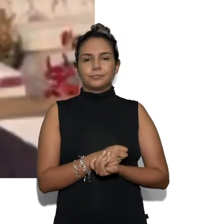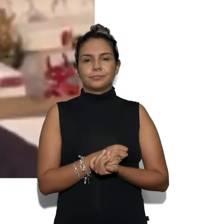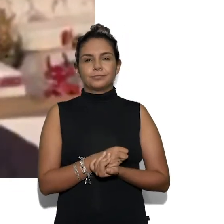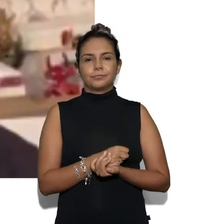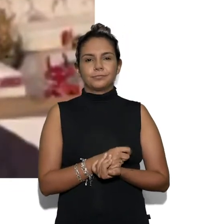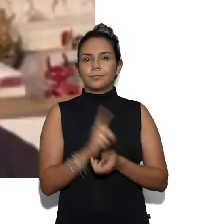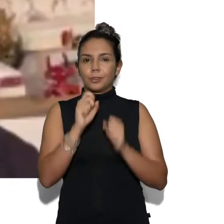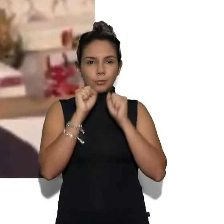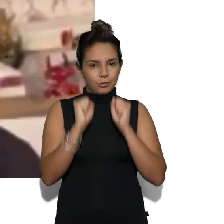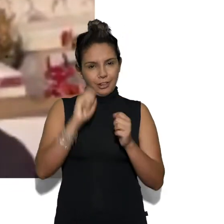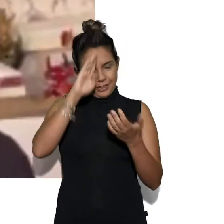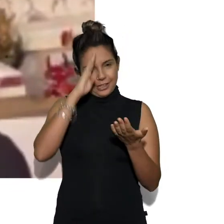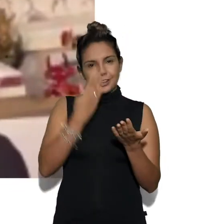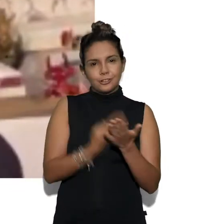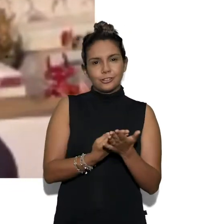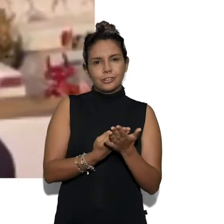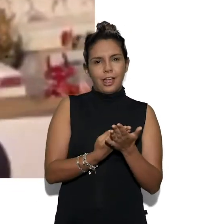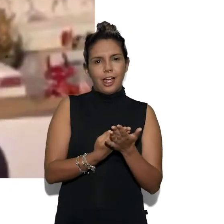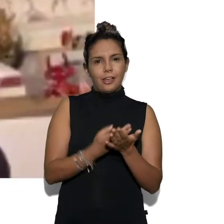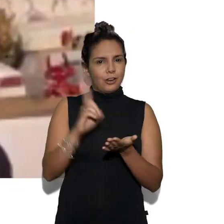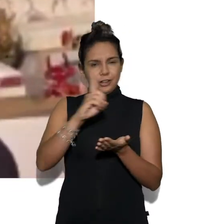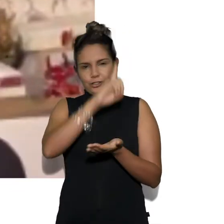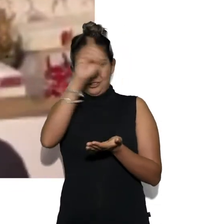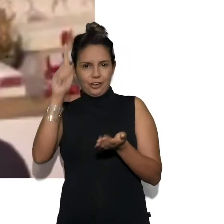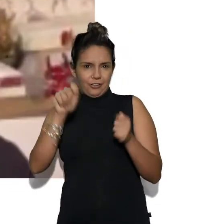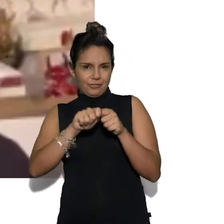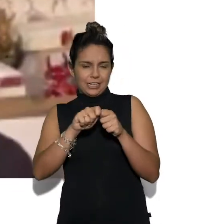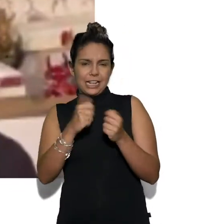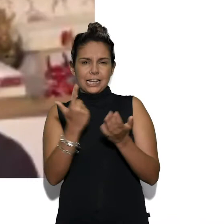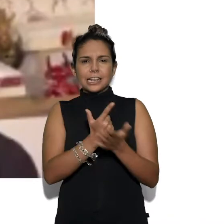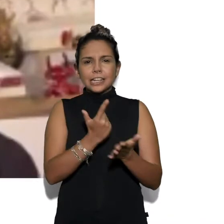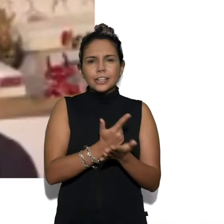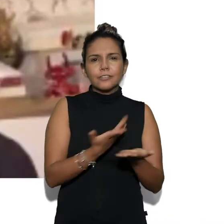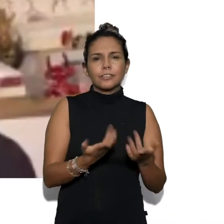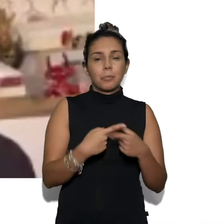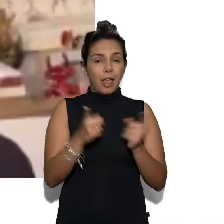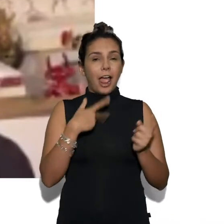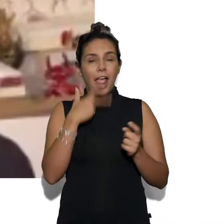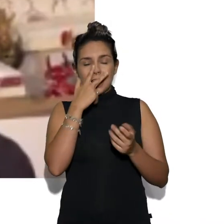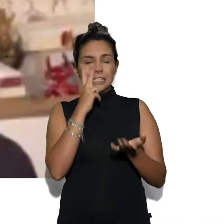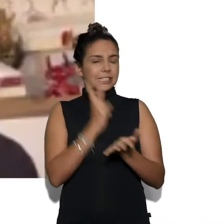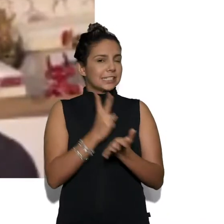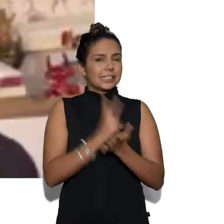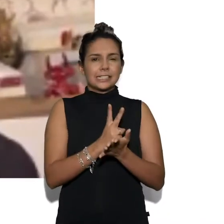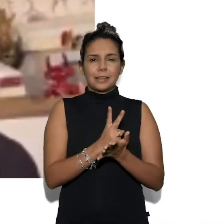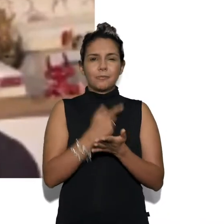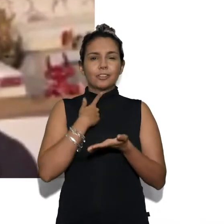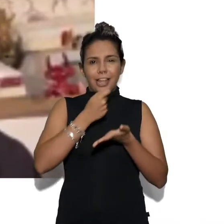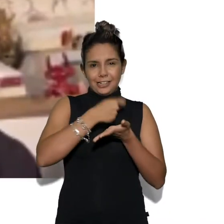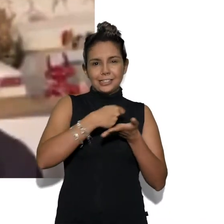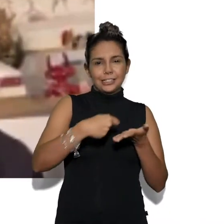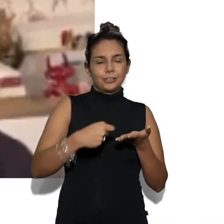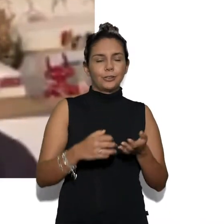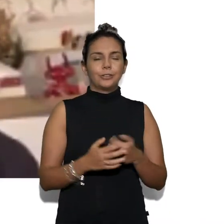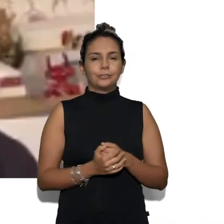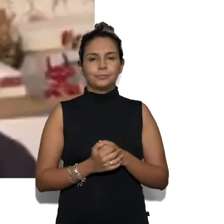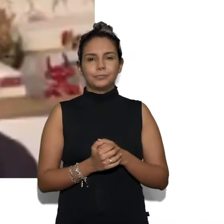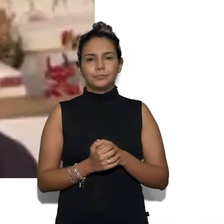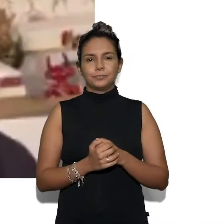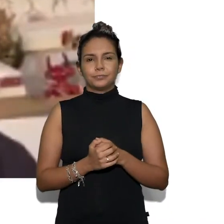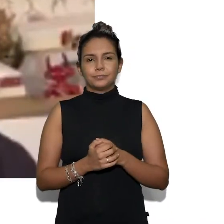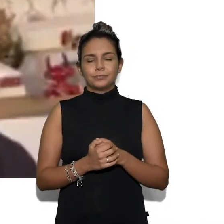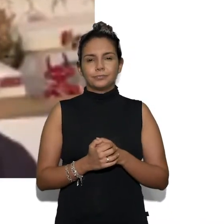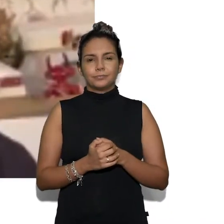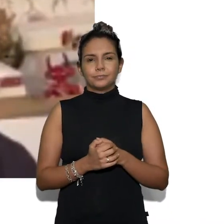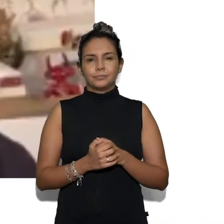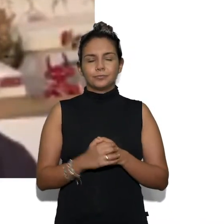não pudesse acreditar que algum dia editasse livros, mas eu acho que sempre quis ser escritor. E ao